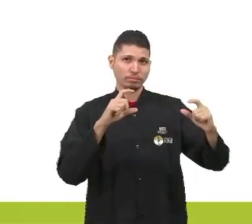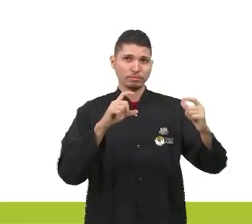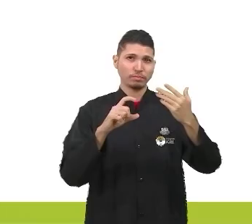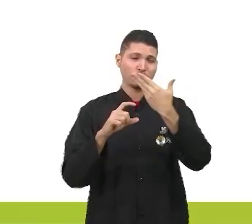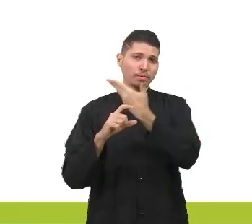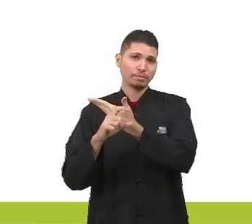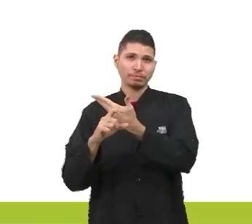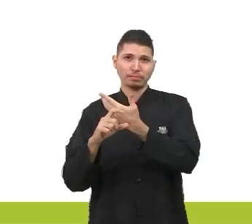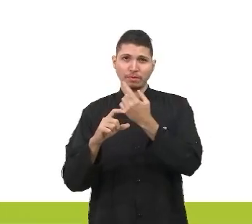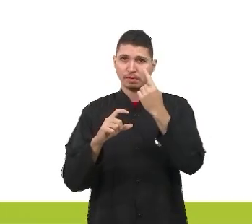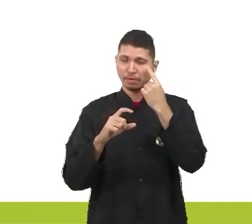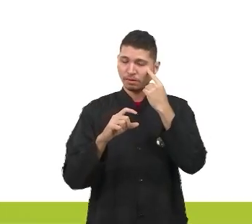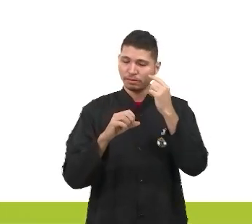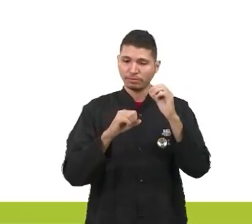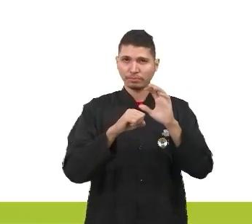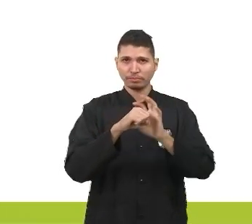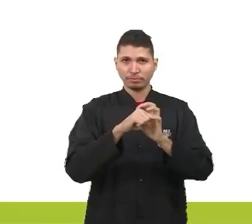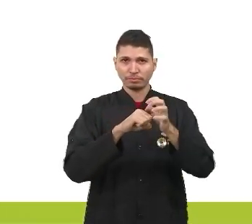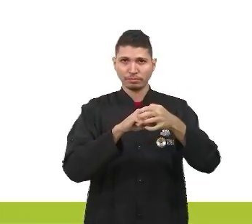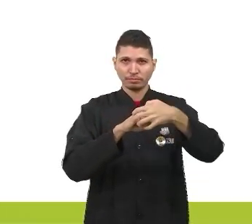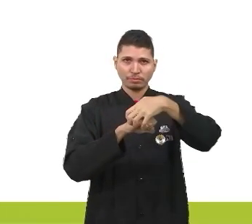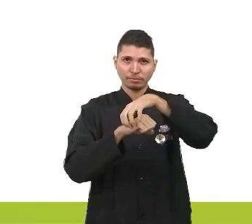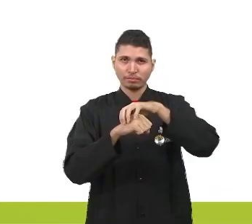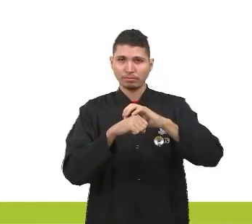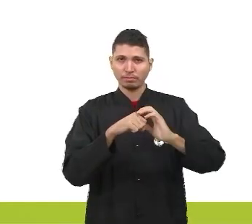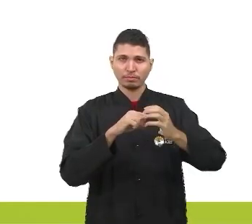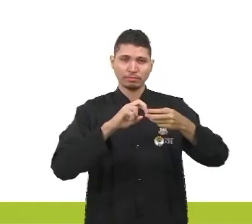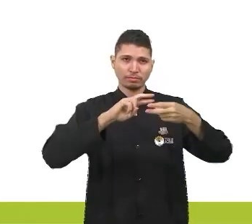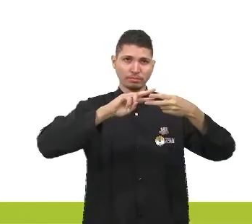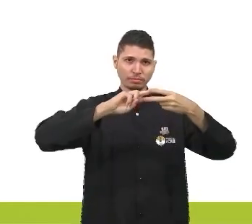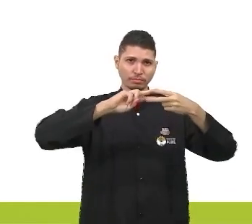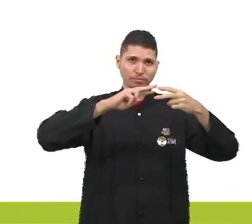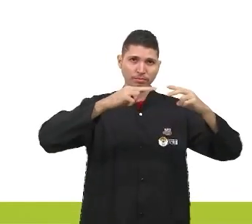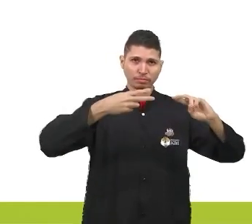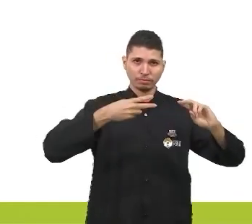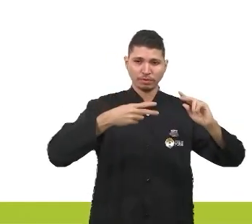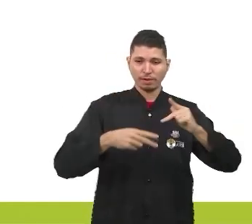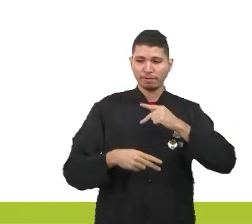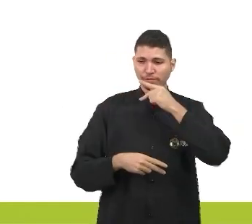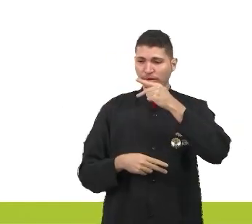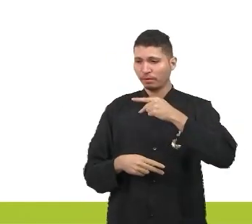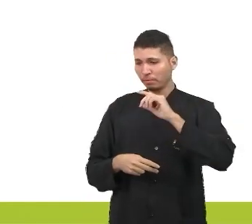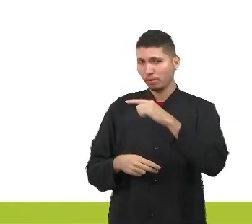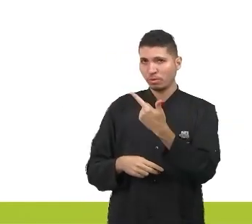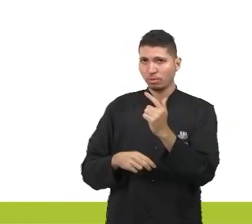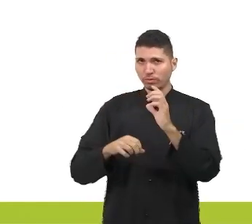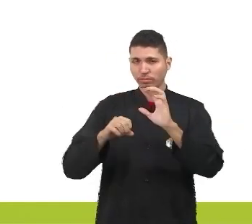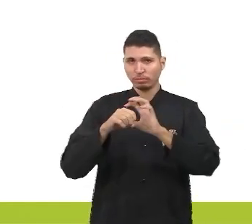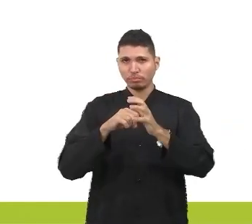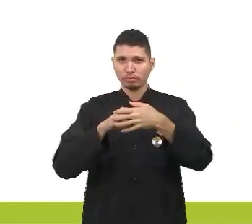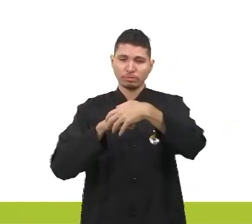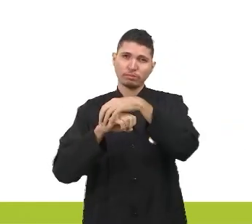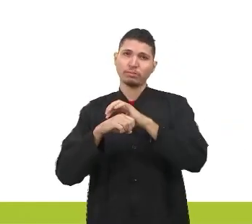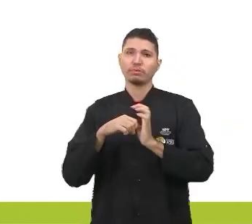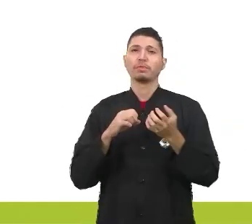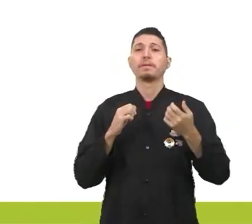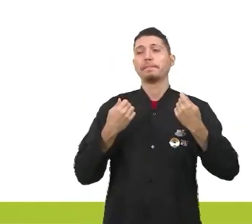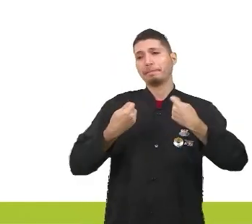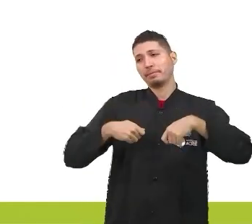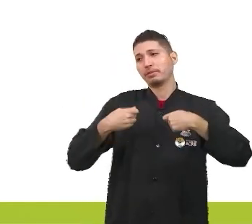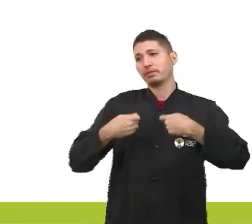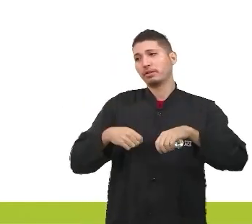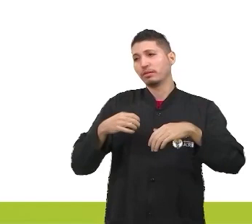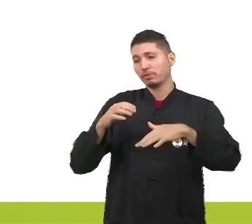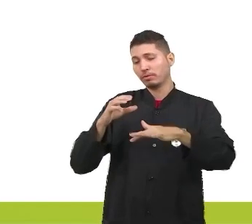uma molécula de DNA está falando assim para uma outra molécula. Preciso que você envie